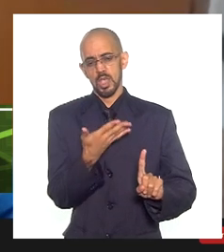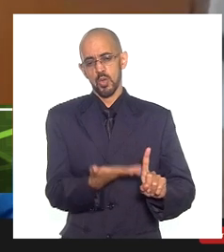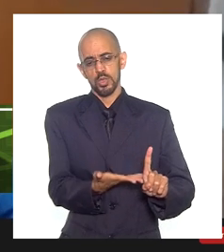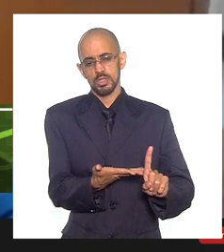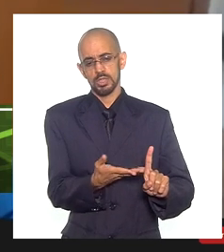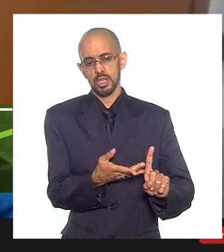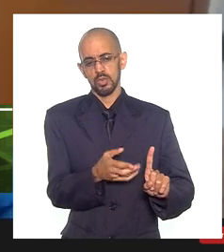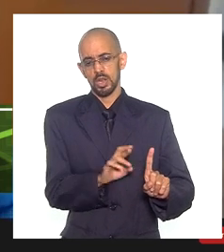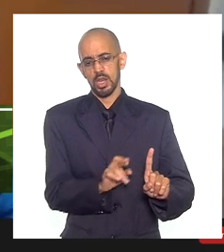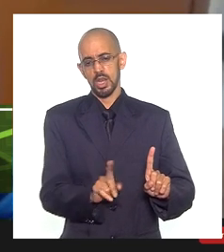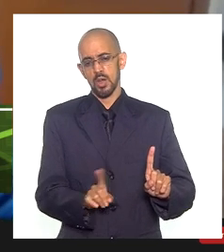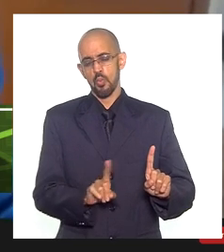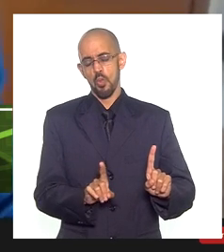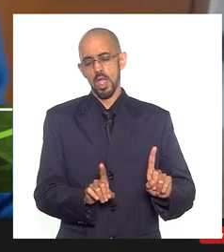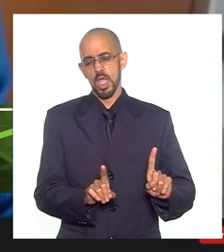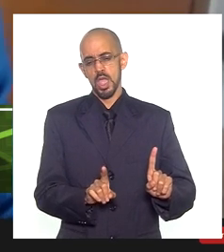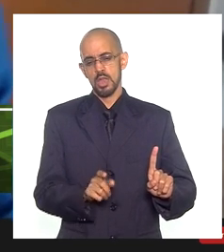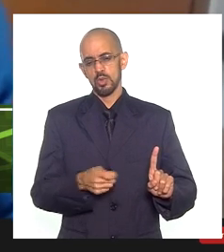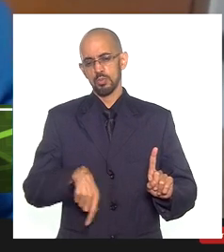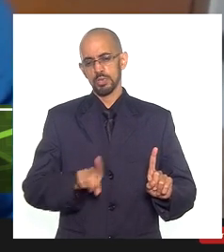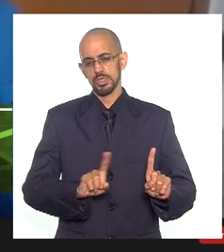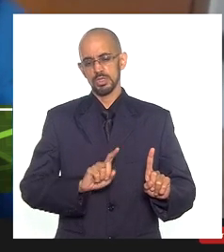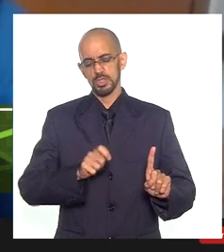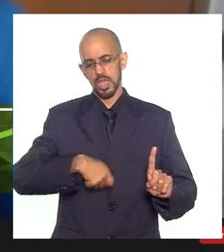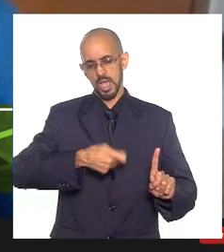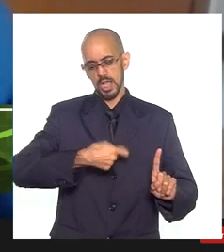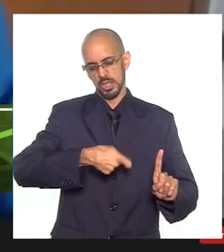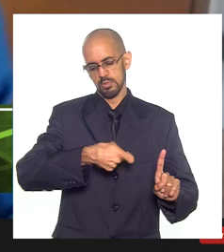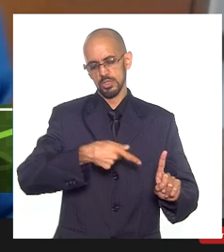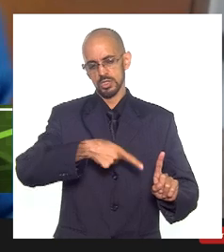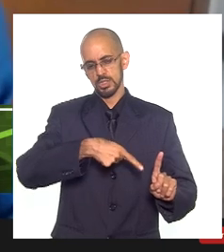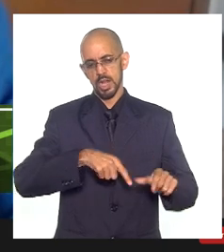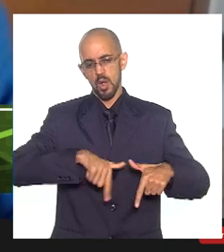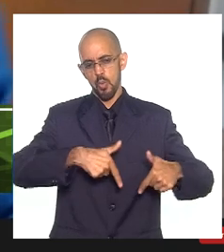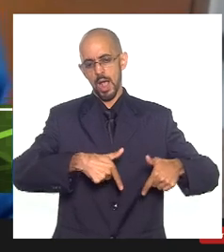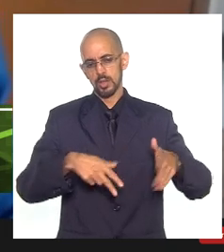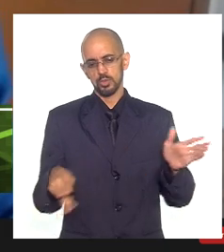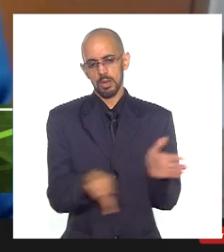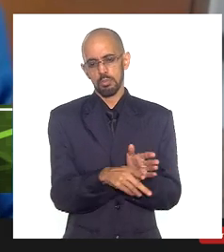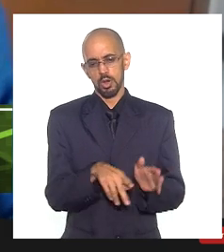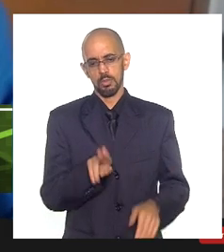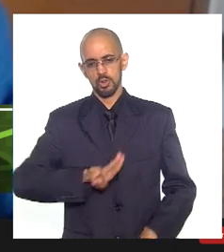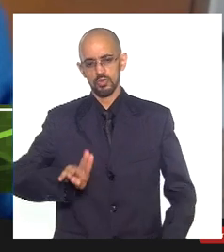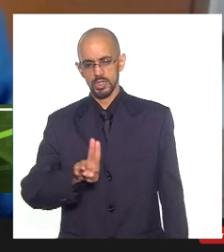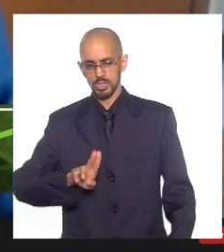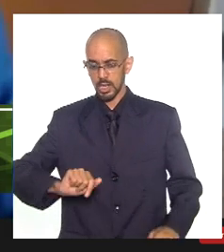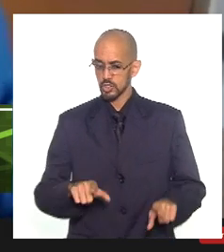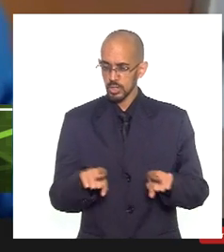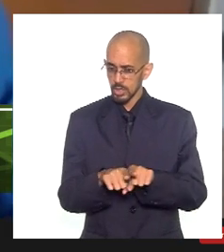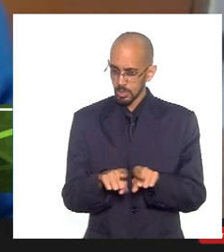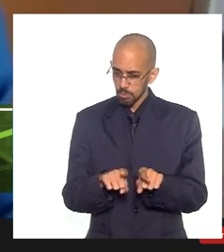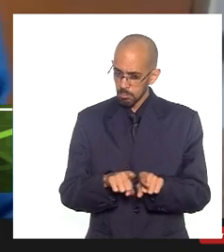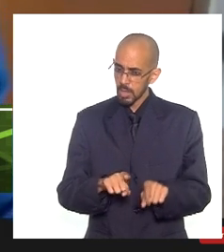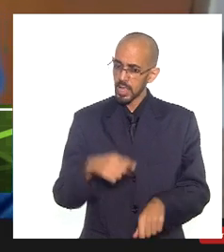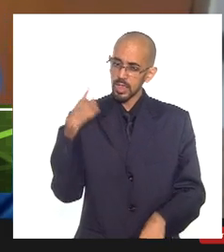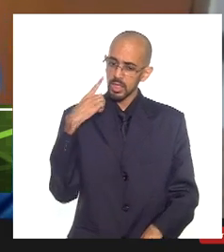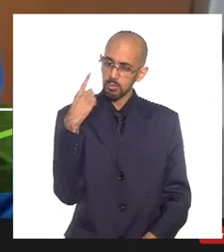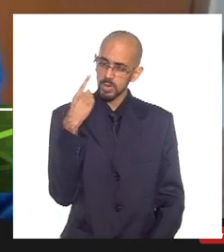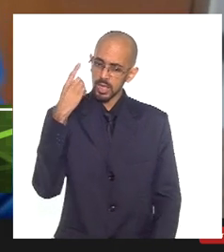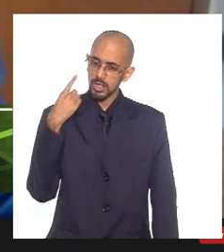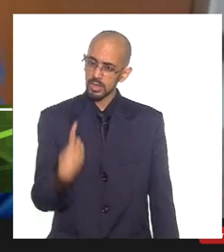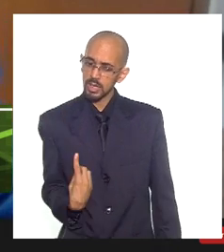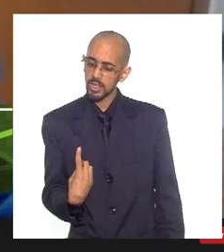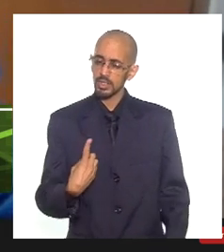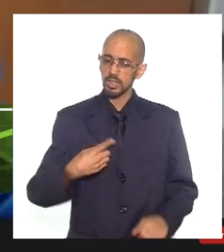que não cabe controle em relação aos atos praticados. Foi justamente deputada Dani essa questão da